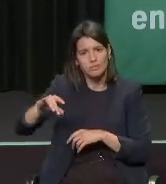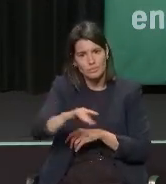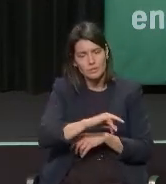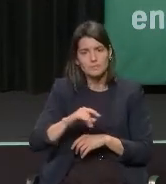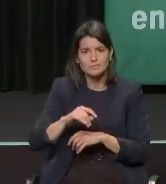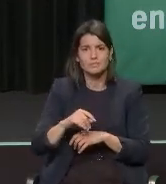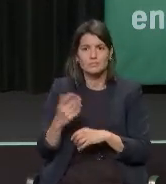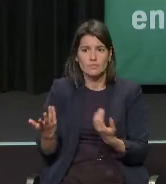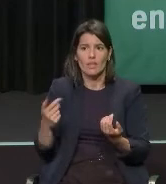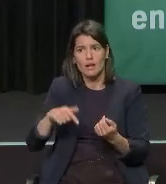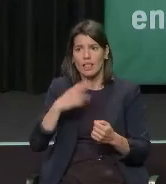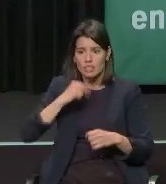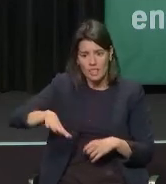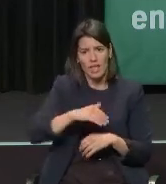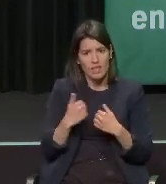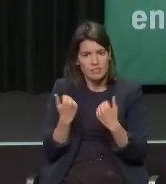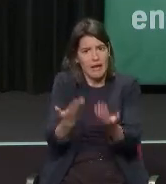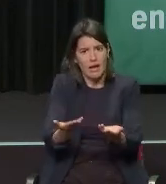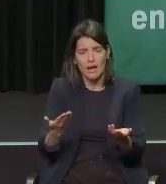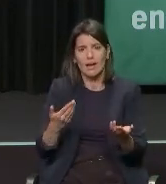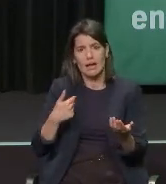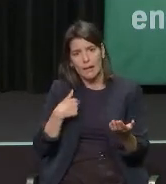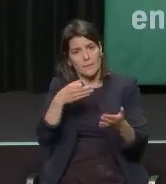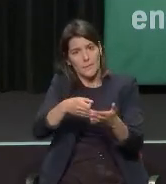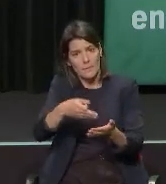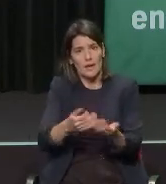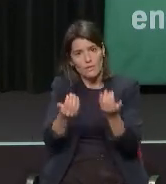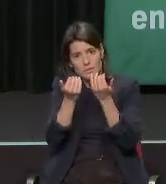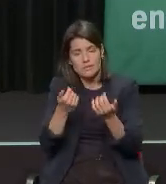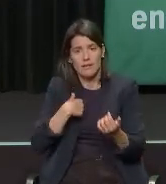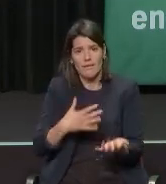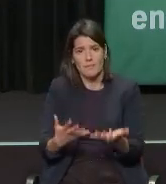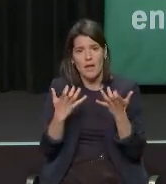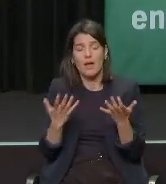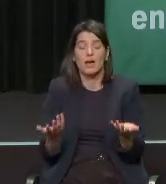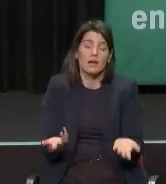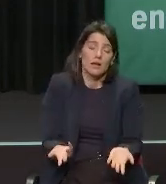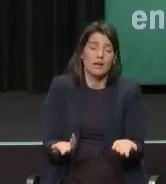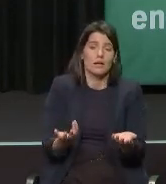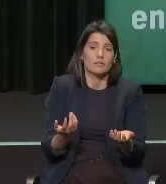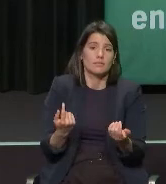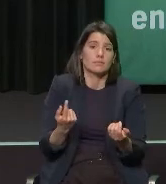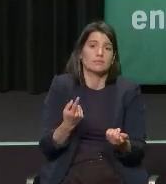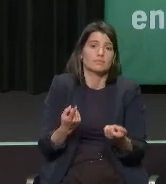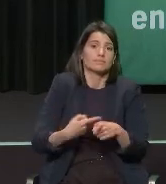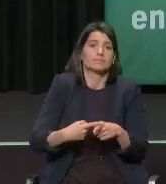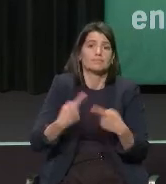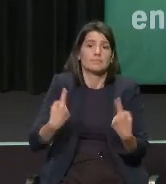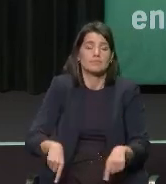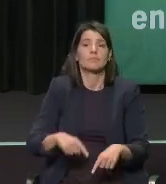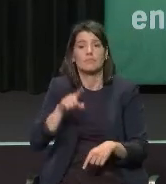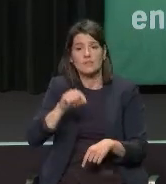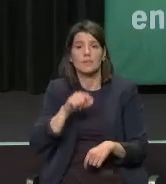que cederiam terrenos e seriam clientes dessa informação. Portanto, há apetência para